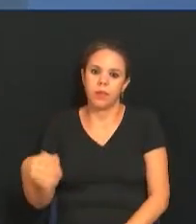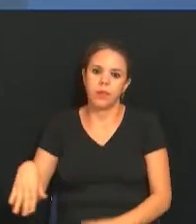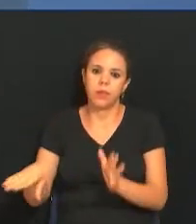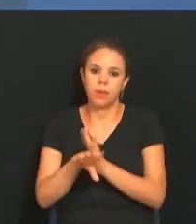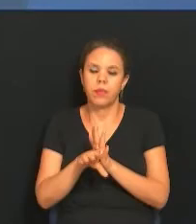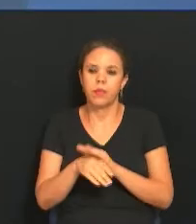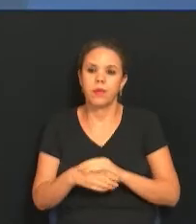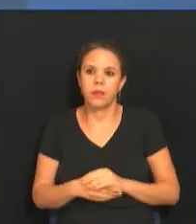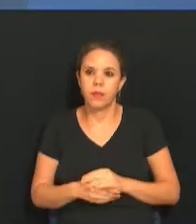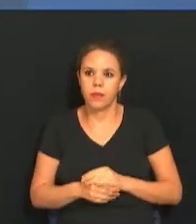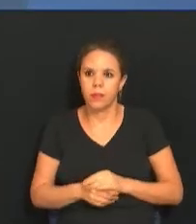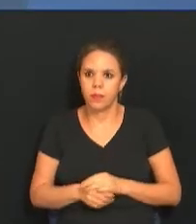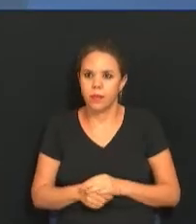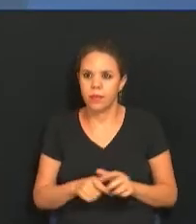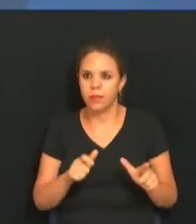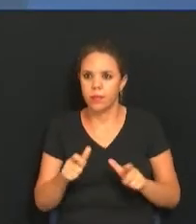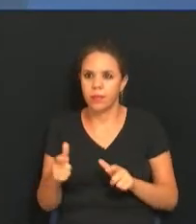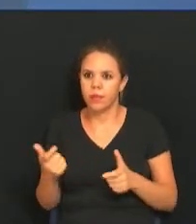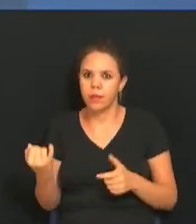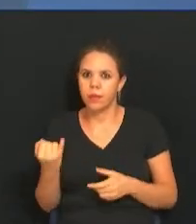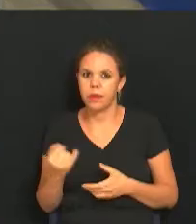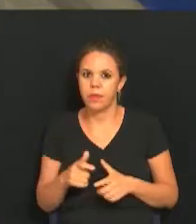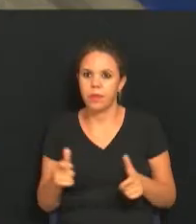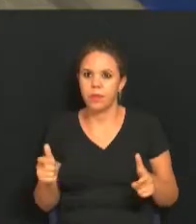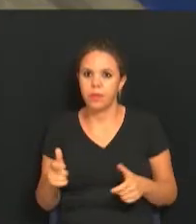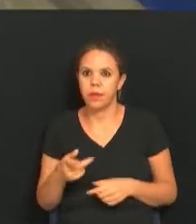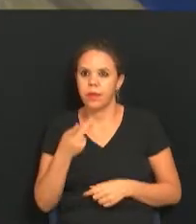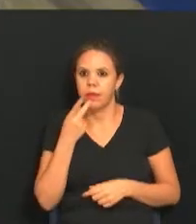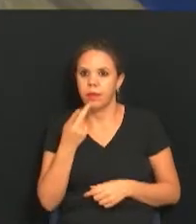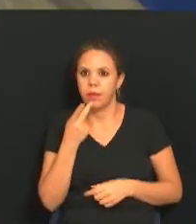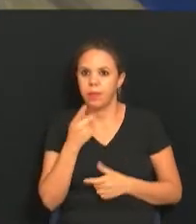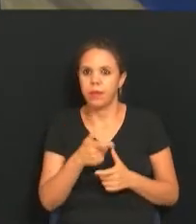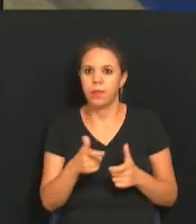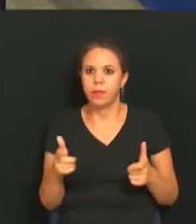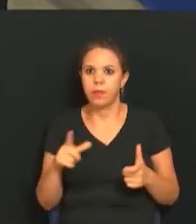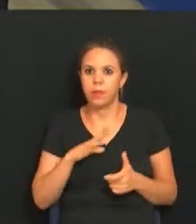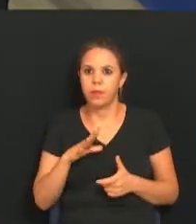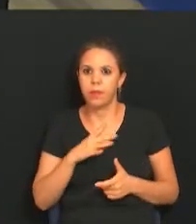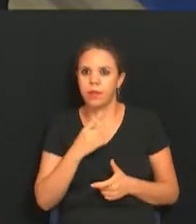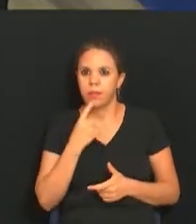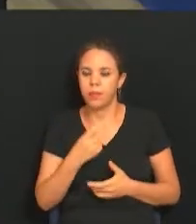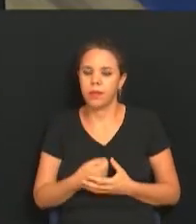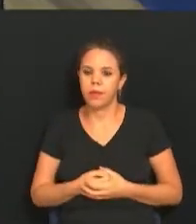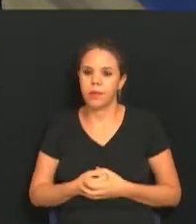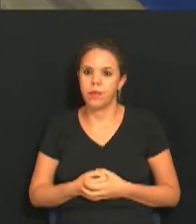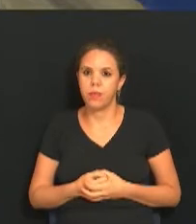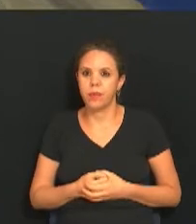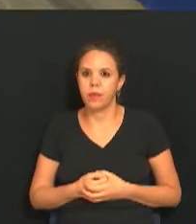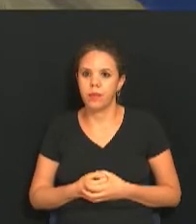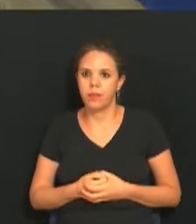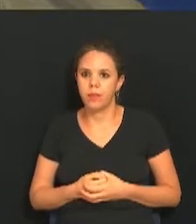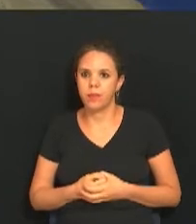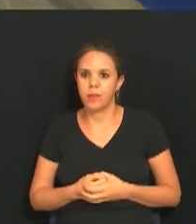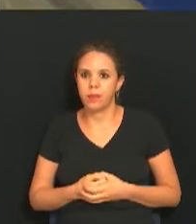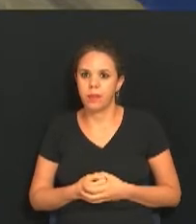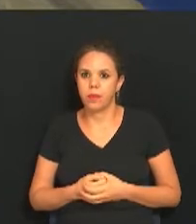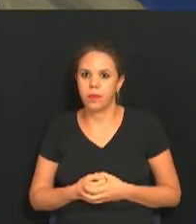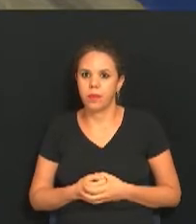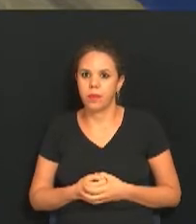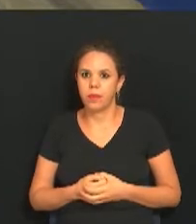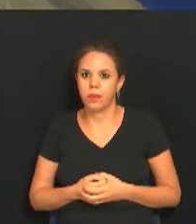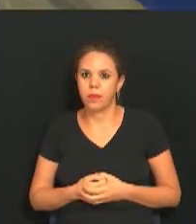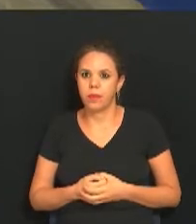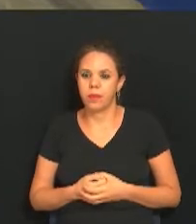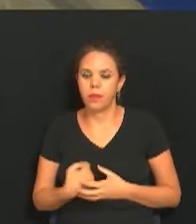a um alcance um pouco maior. O senhor falou aí do tamanho da cidade de Campinas. Pegando esse gancho, a gente